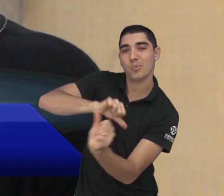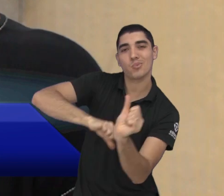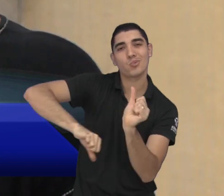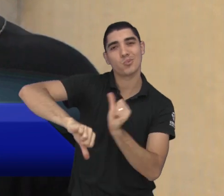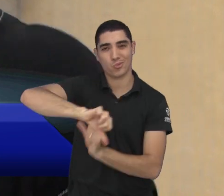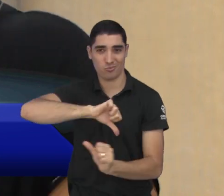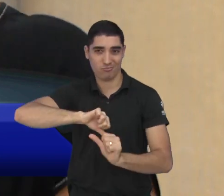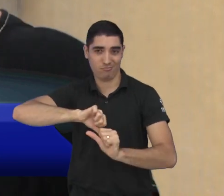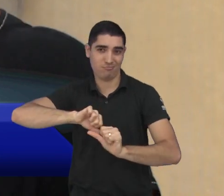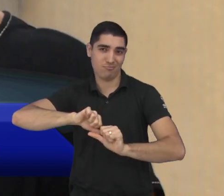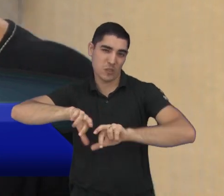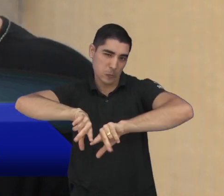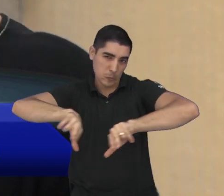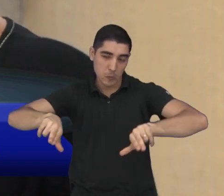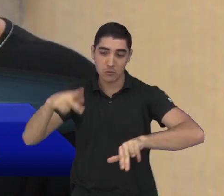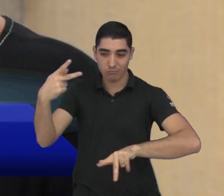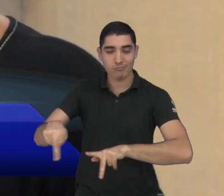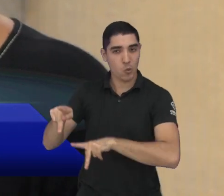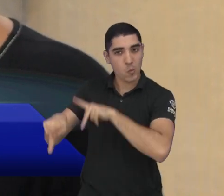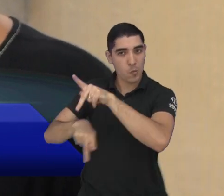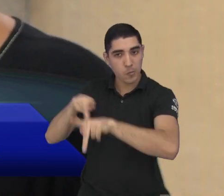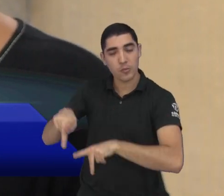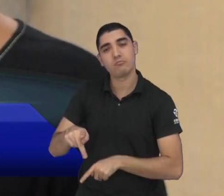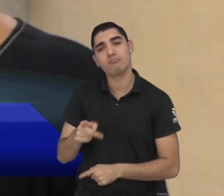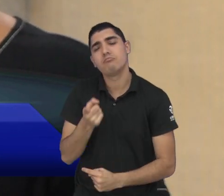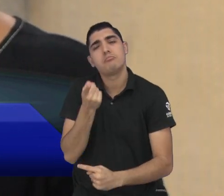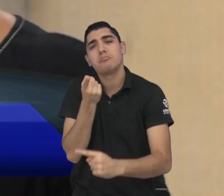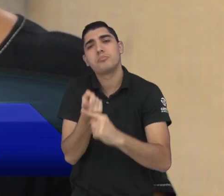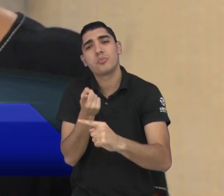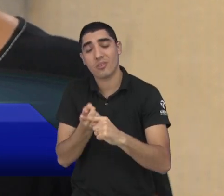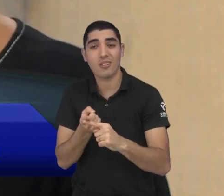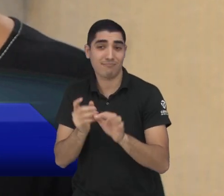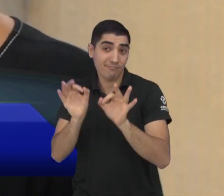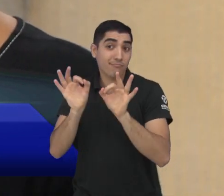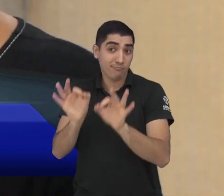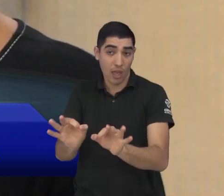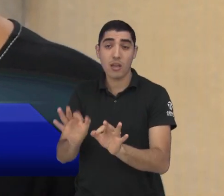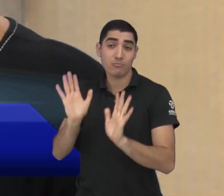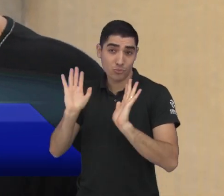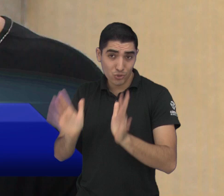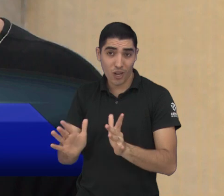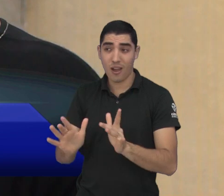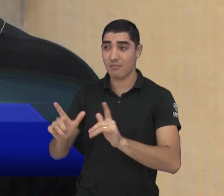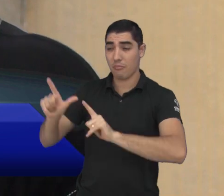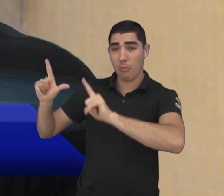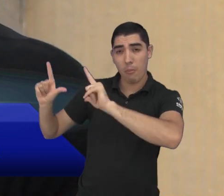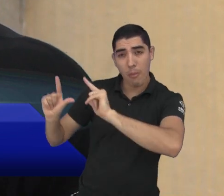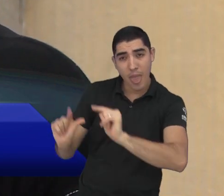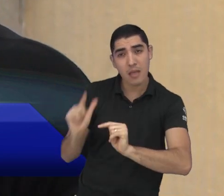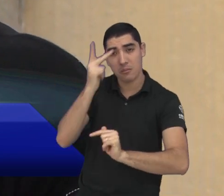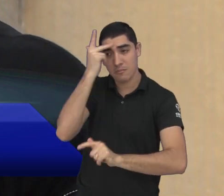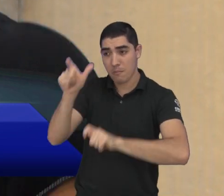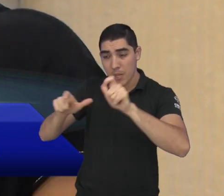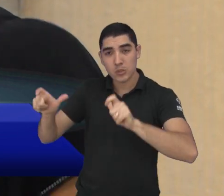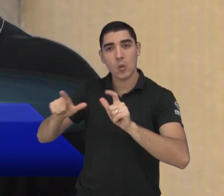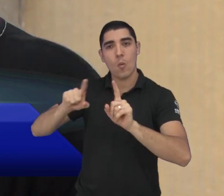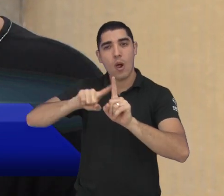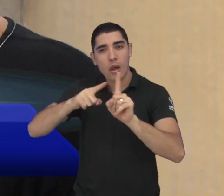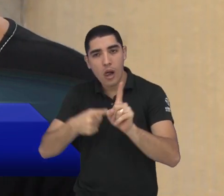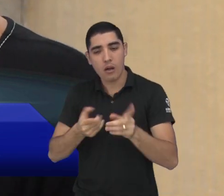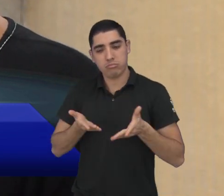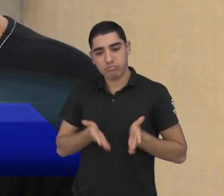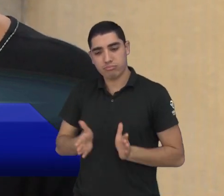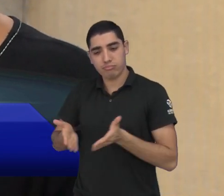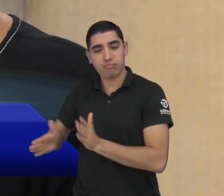né? Isso significa, de fato, né, uma queda nessa taxa de natalidade e